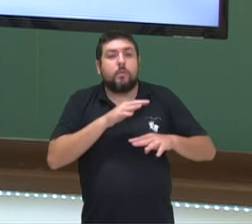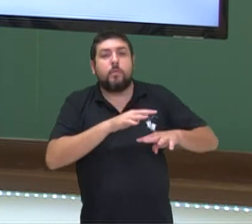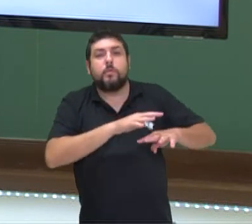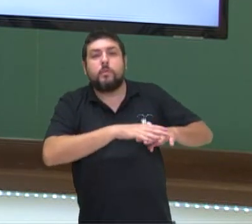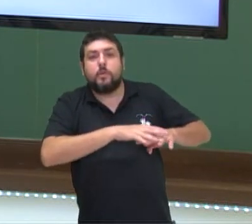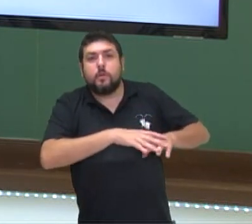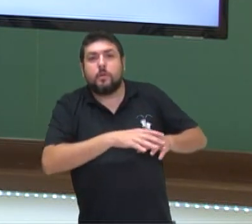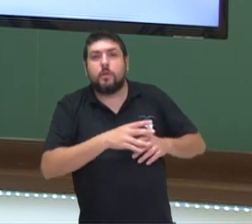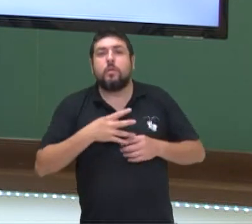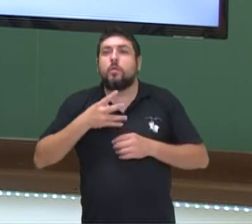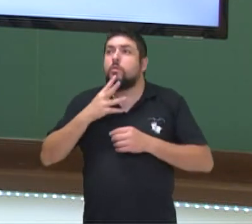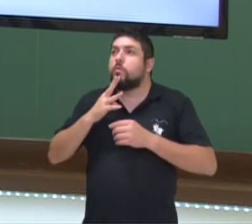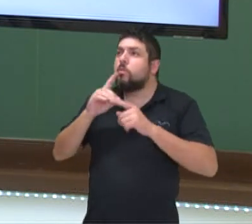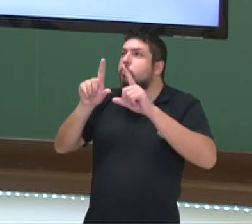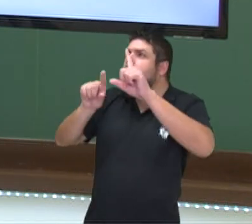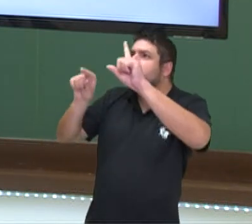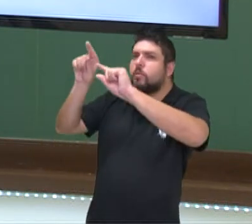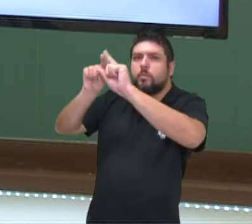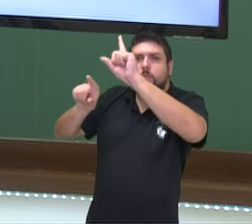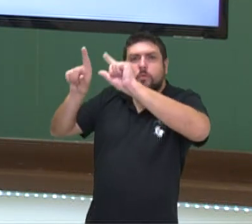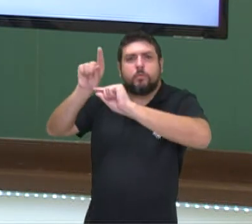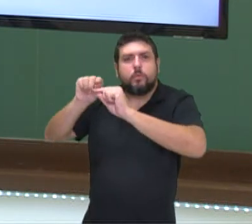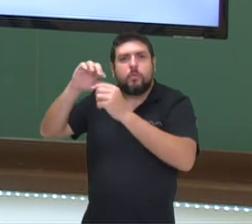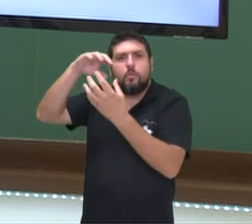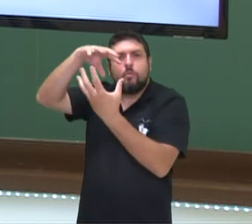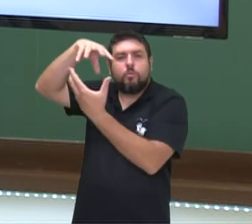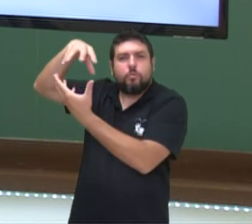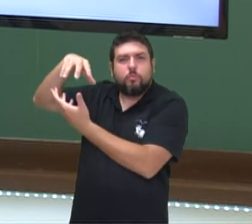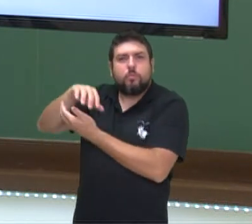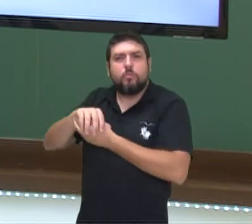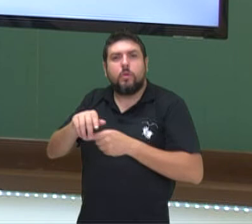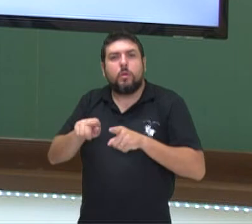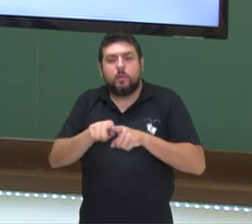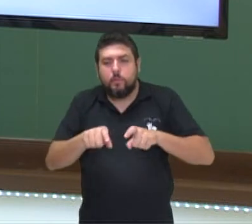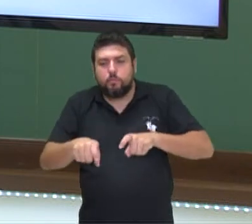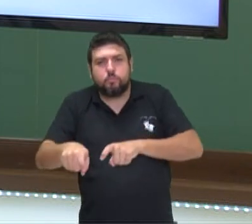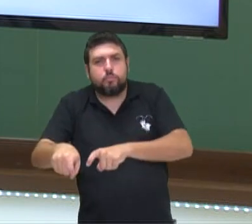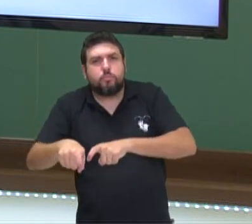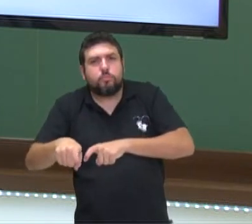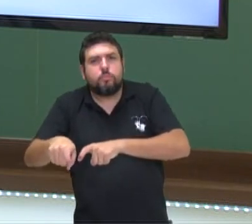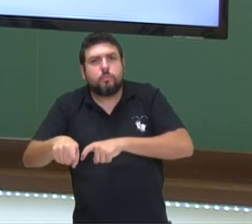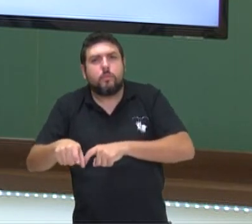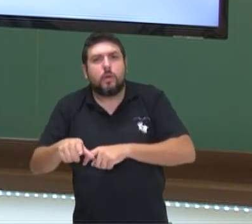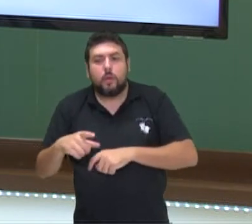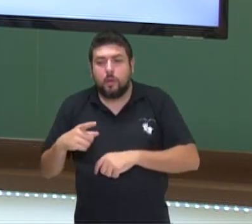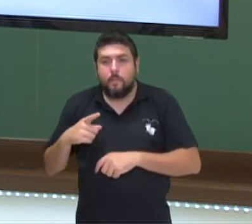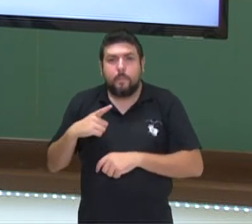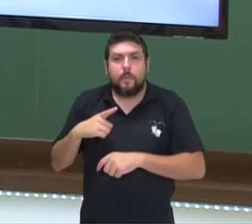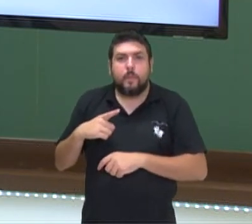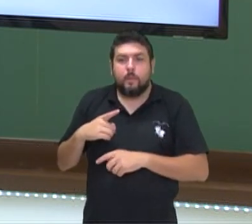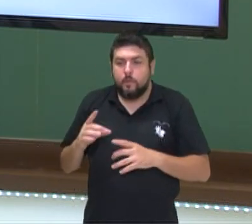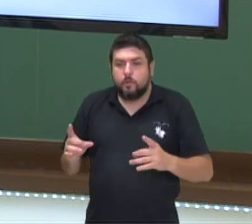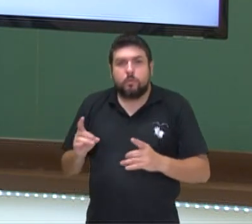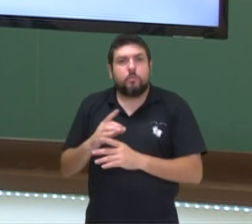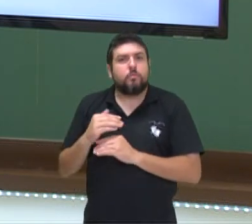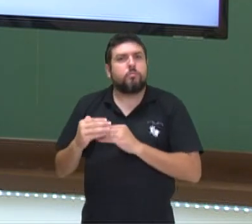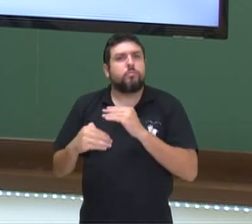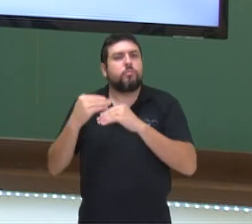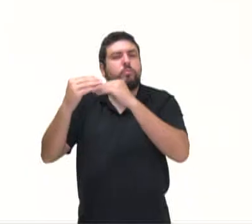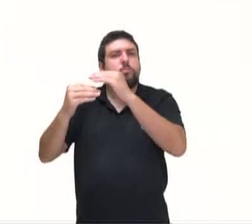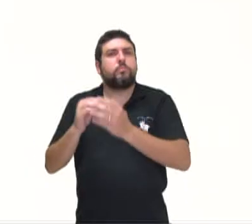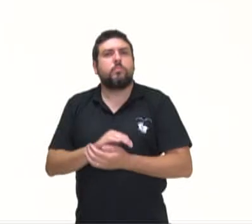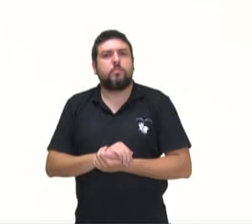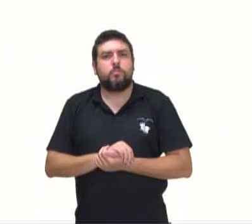como astronomia, né, na produção agrícola, então povos que tinham aí um grande desenvolvimento tecnológico aqui na América.